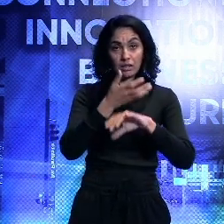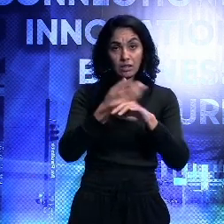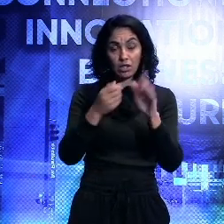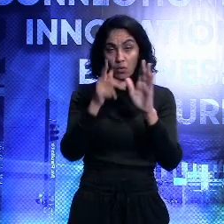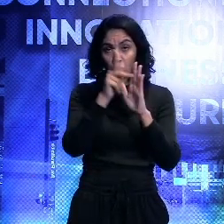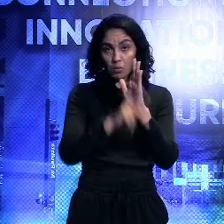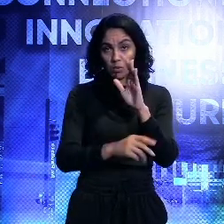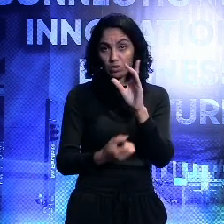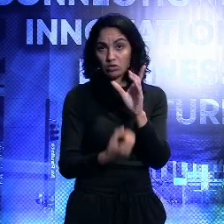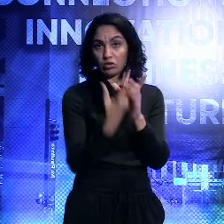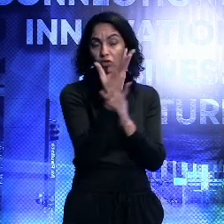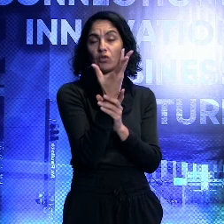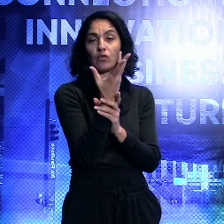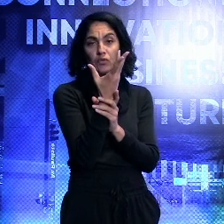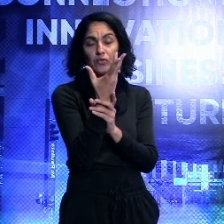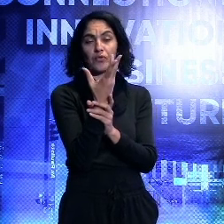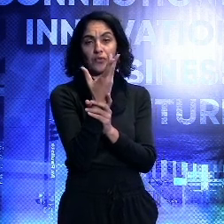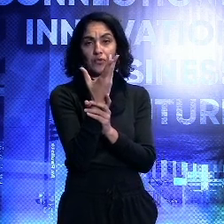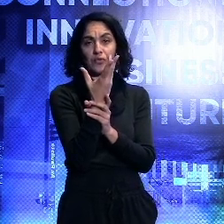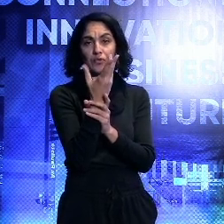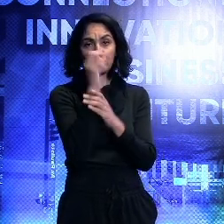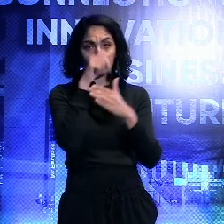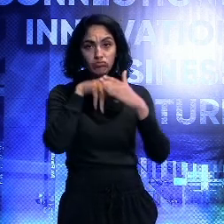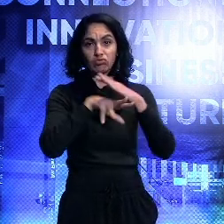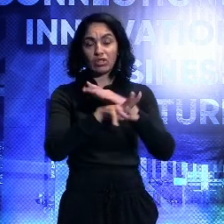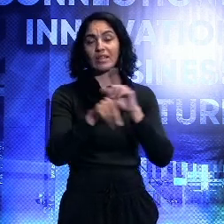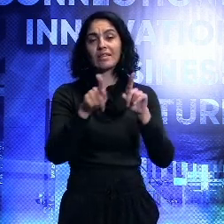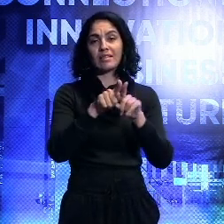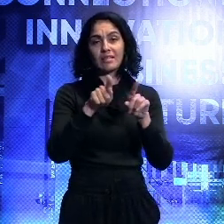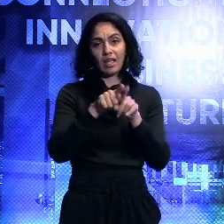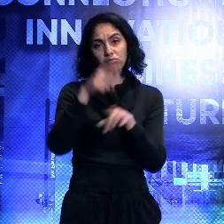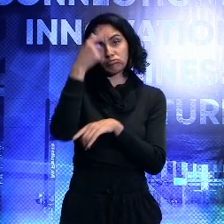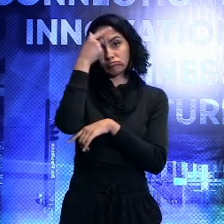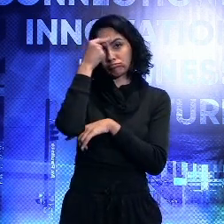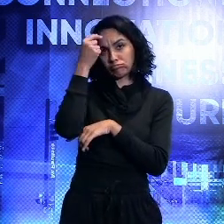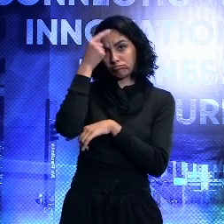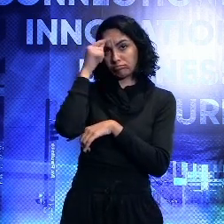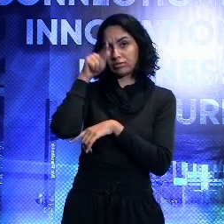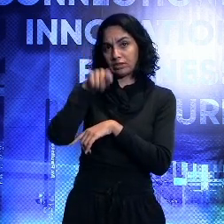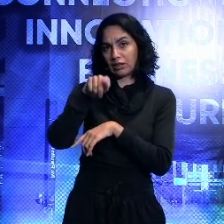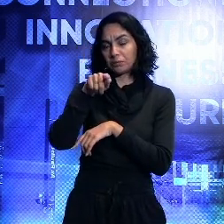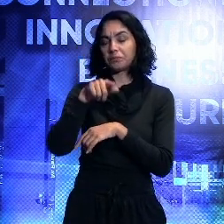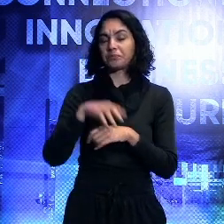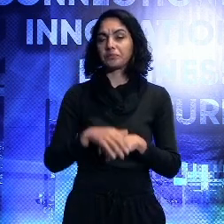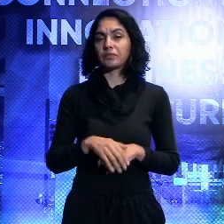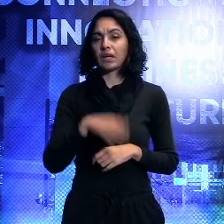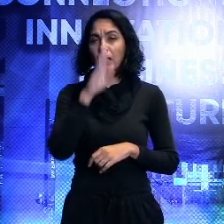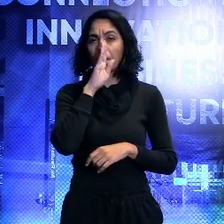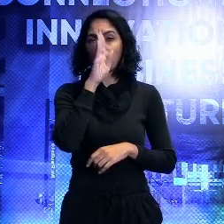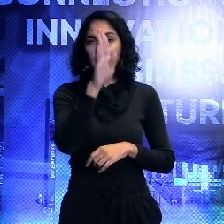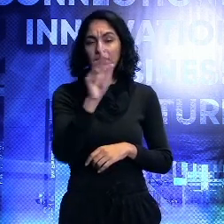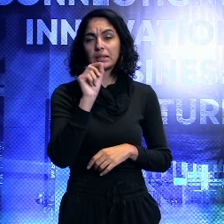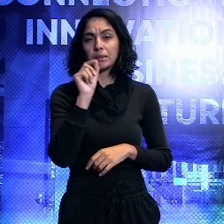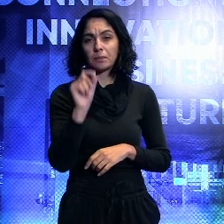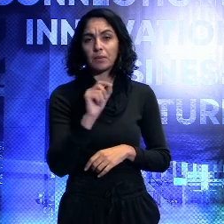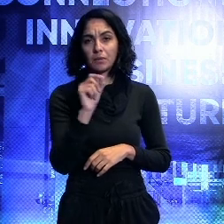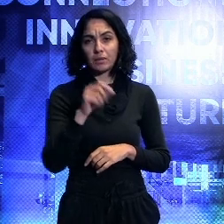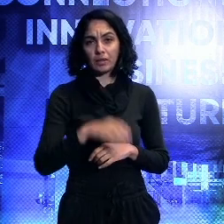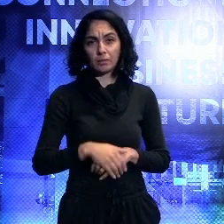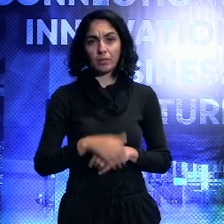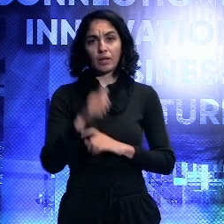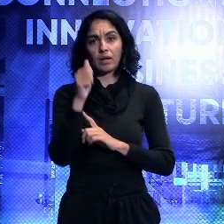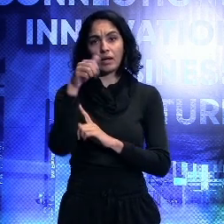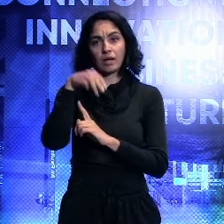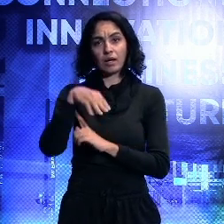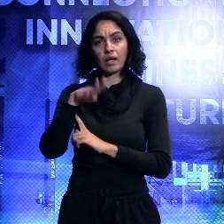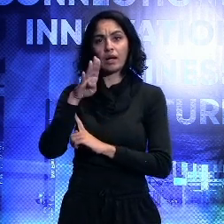na graduação do curso de design, certo? Eu separei algumas das principais aqui, que são a Tropical Brasil, a Ambev, o